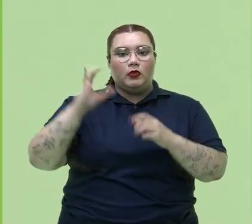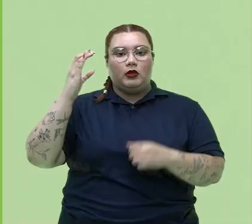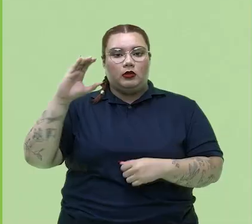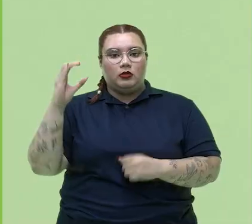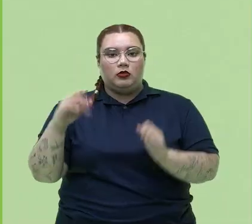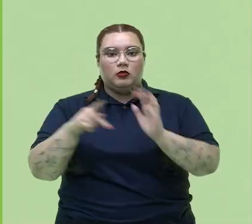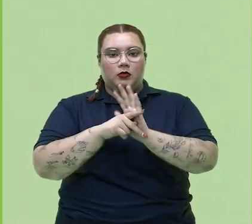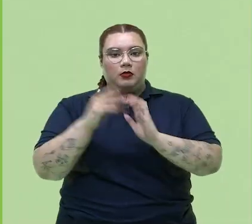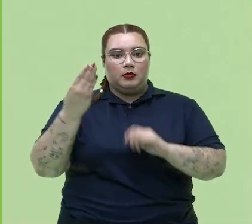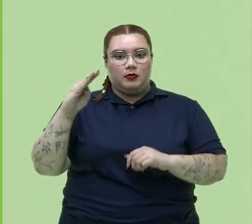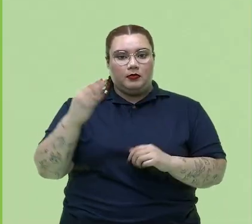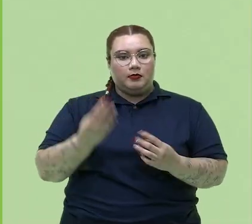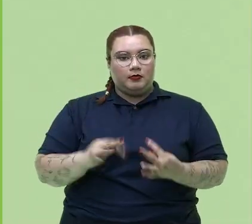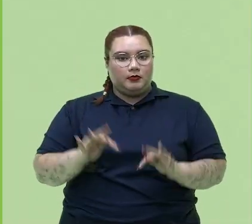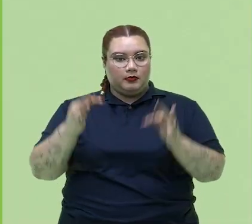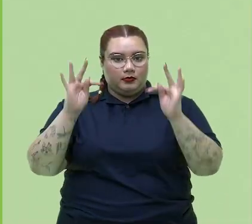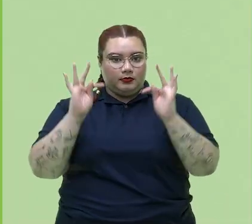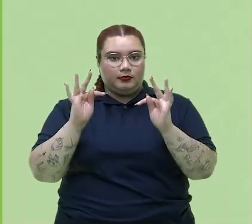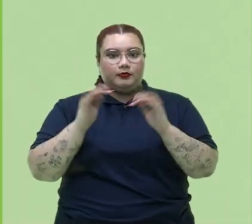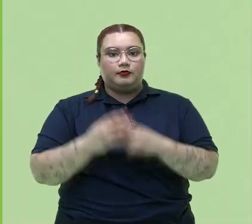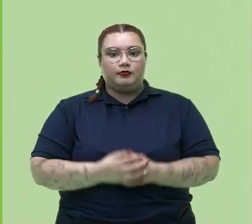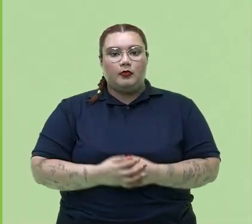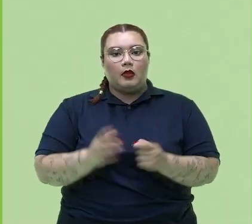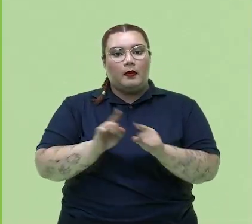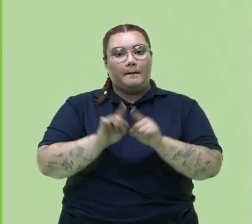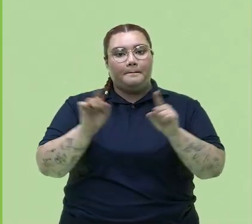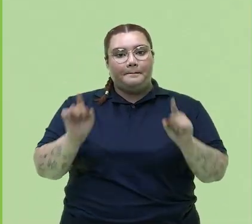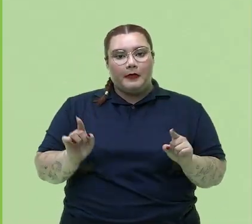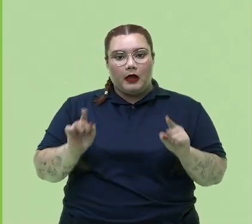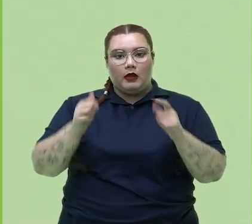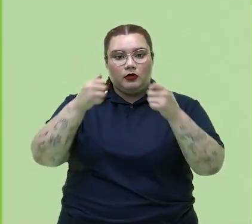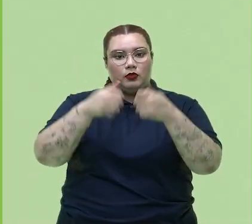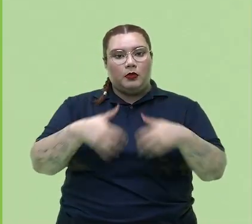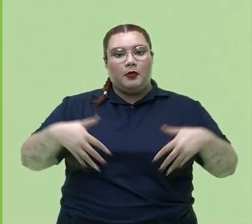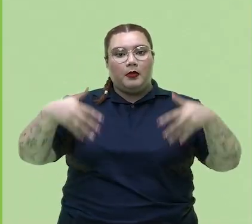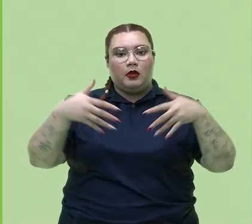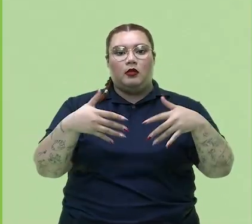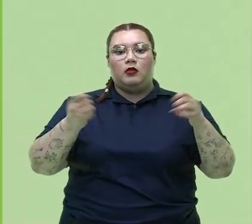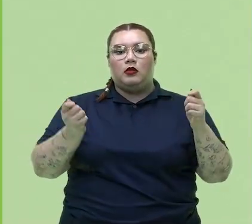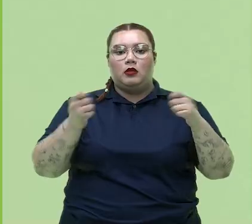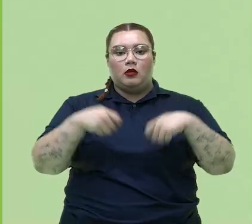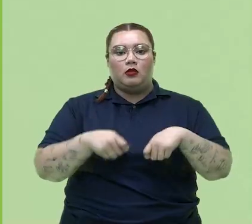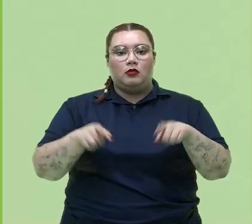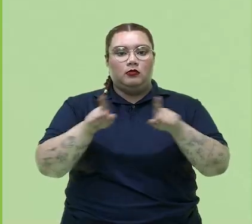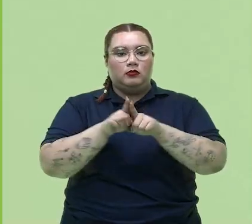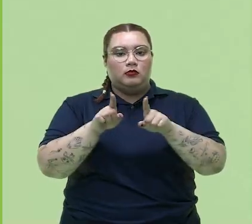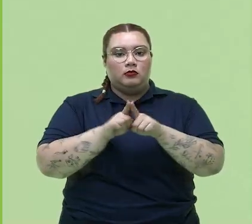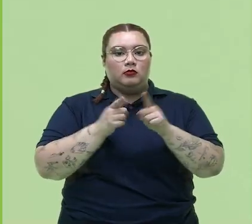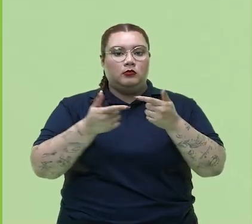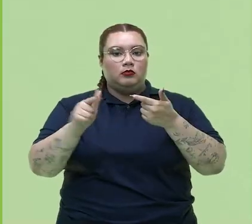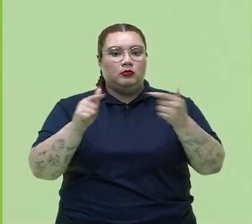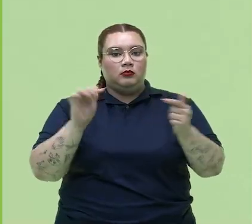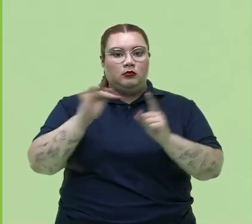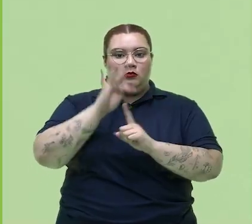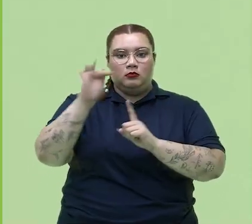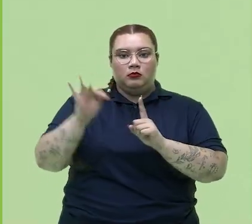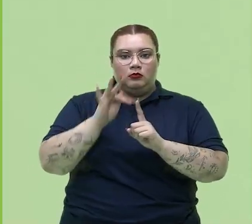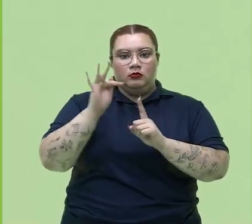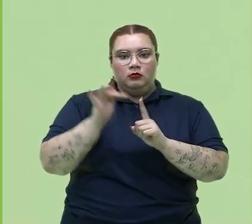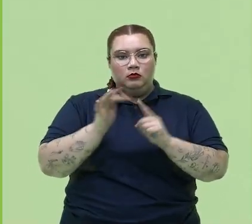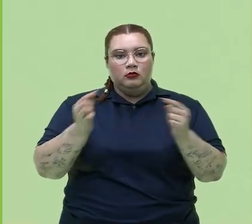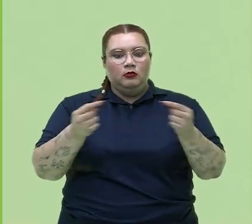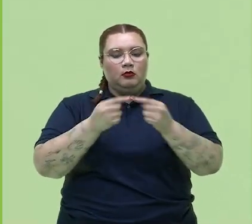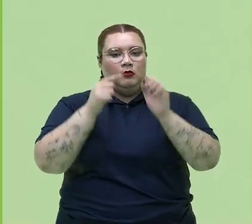da biotecnologia. Mas o mapeamento ele também serve para muitas outras funções, dentre elas